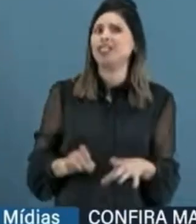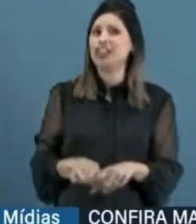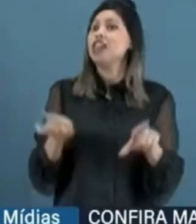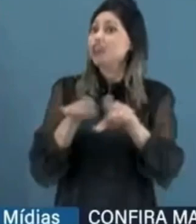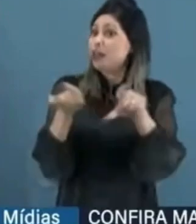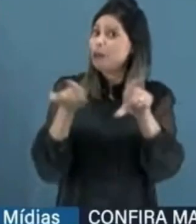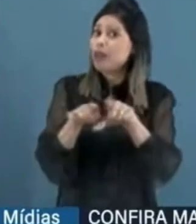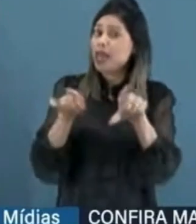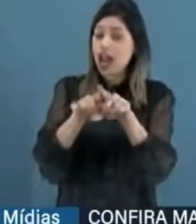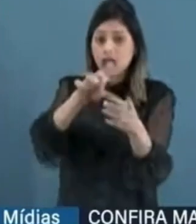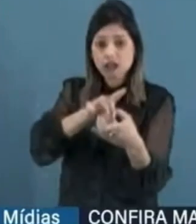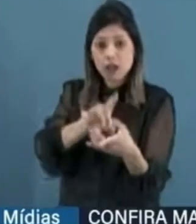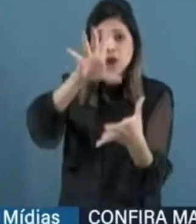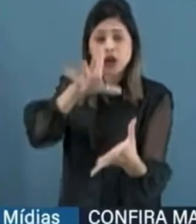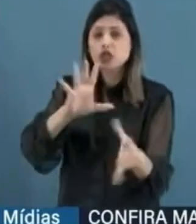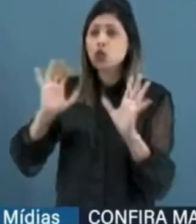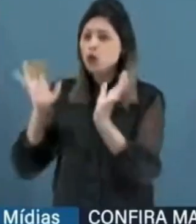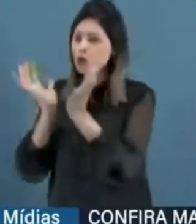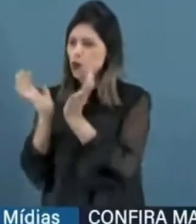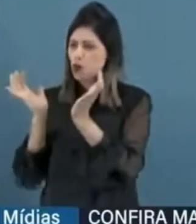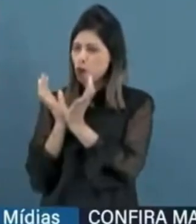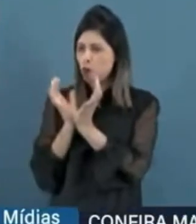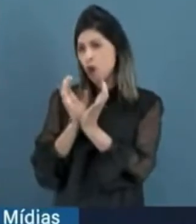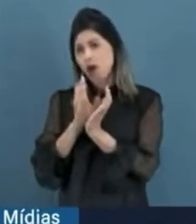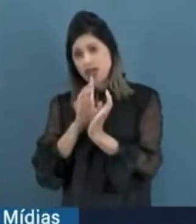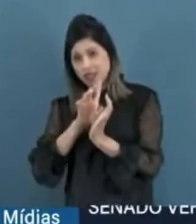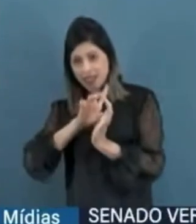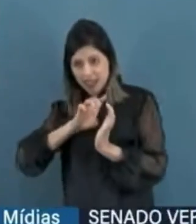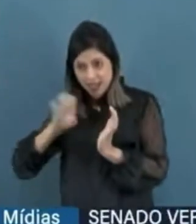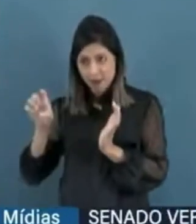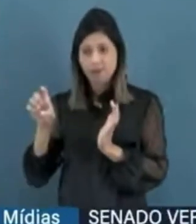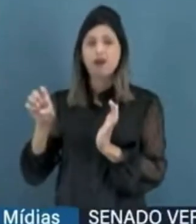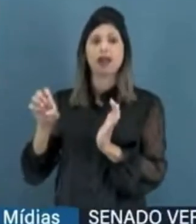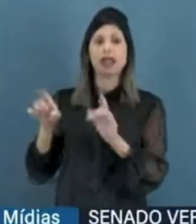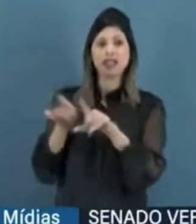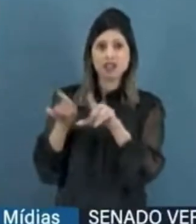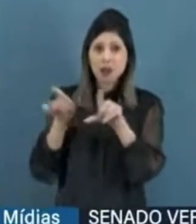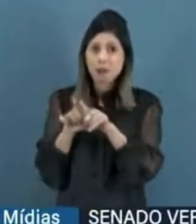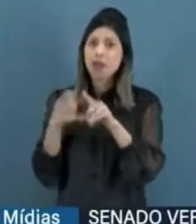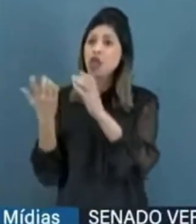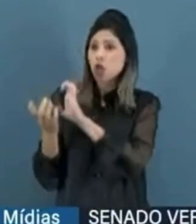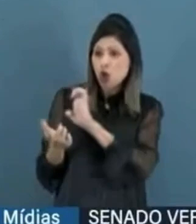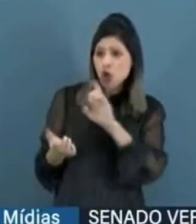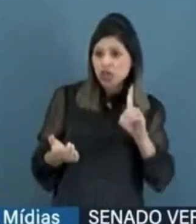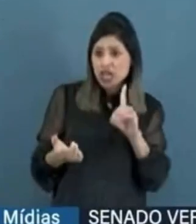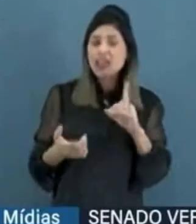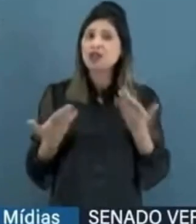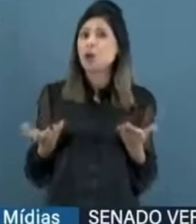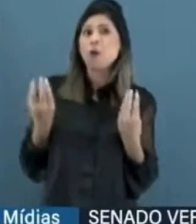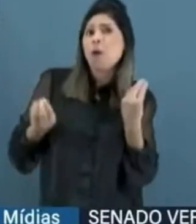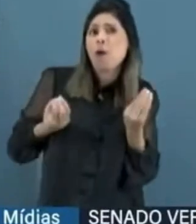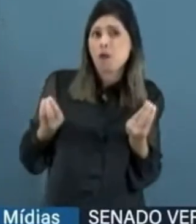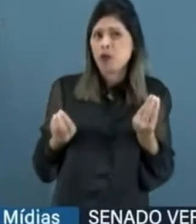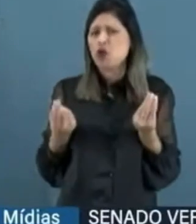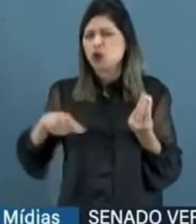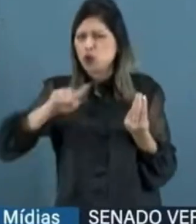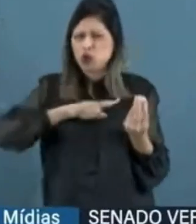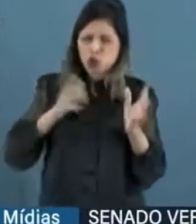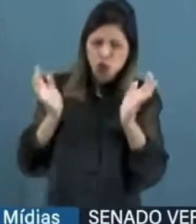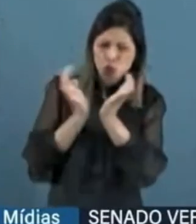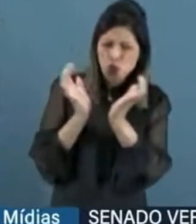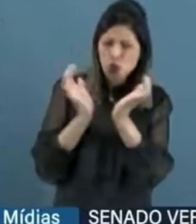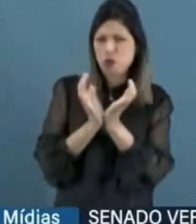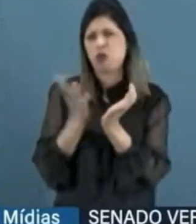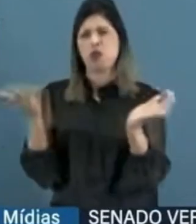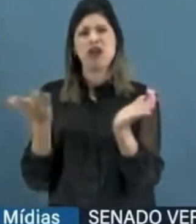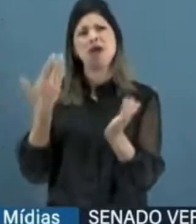democratas e de pessoas da esquerda. O nosso partido, o PCdoB, perdeu muitas vidas nessa luta pela democracia. Não adianta